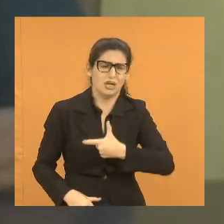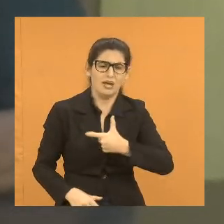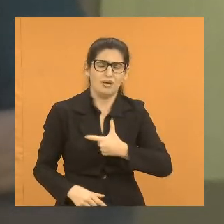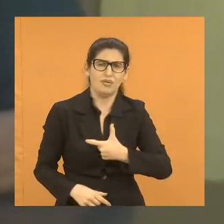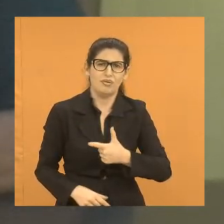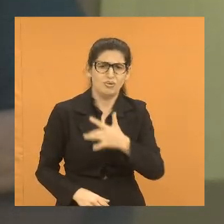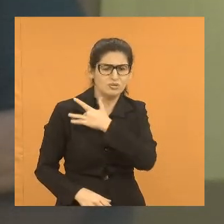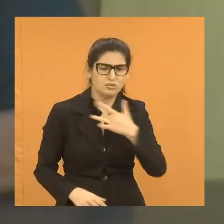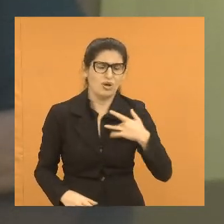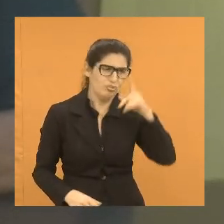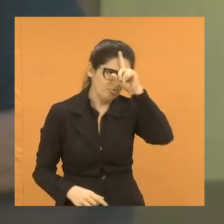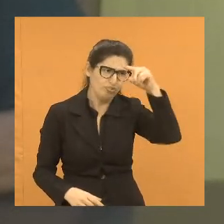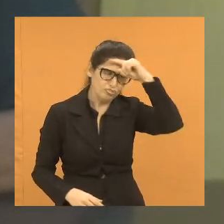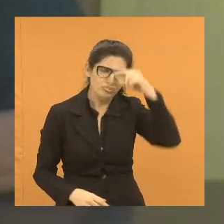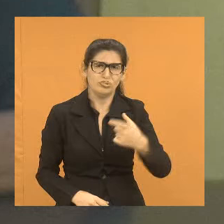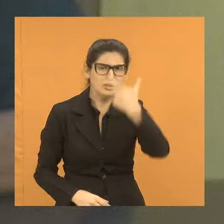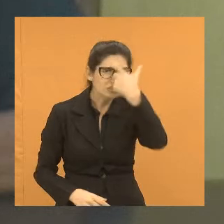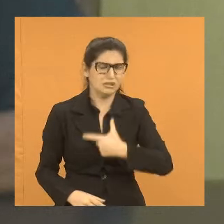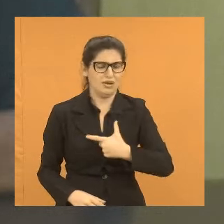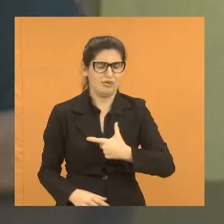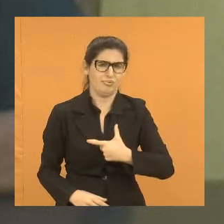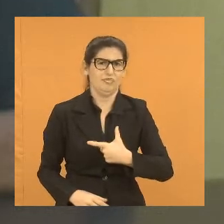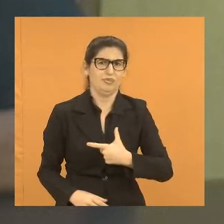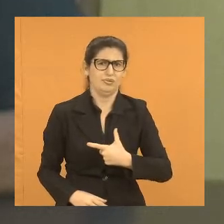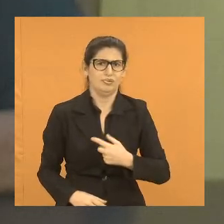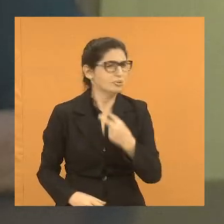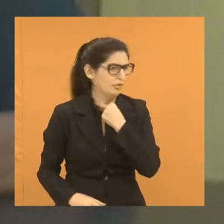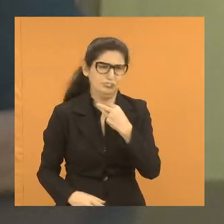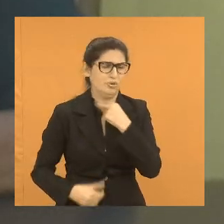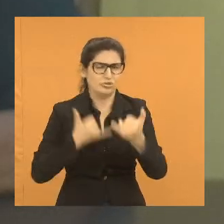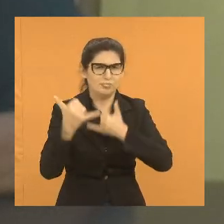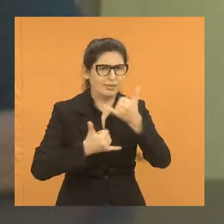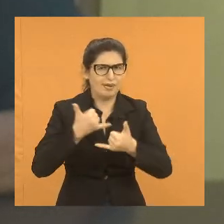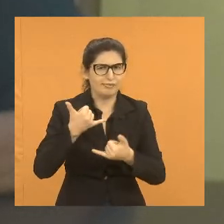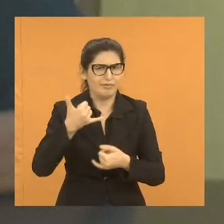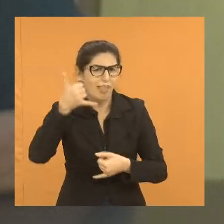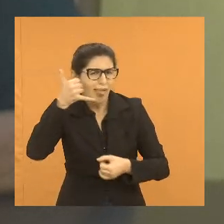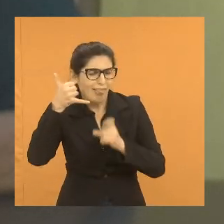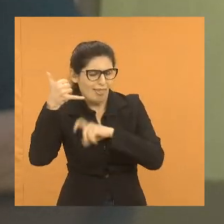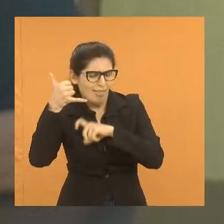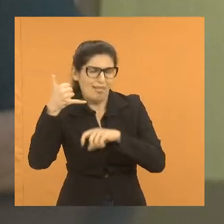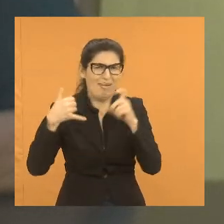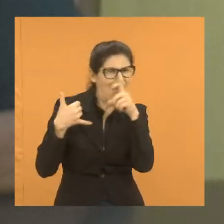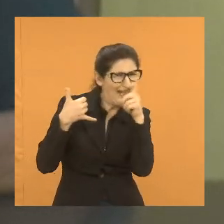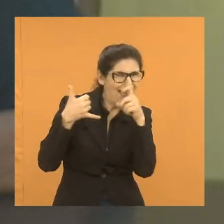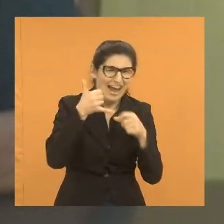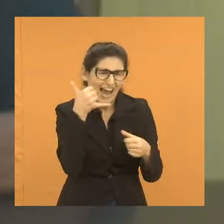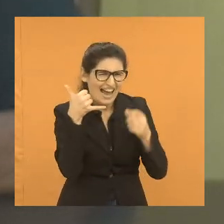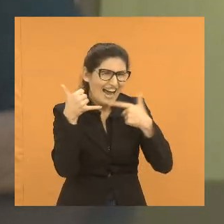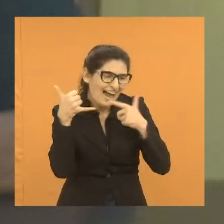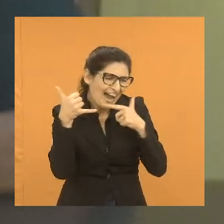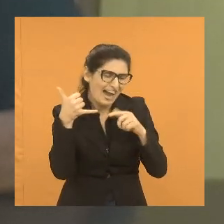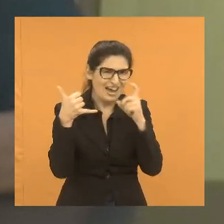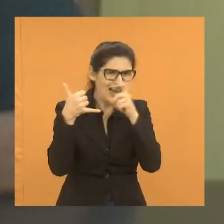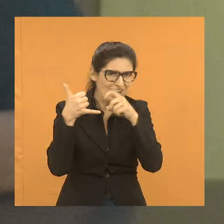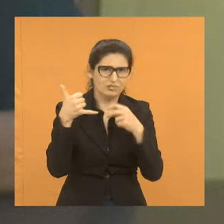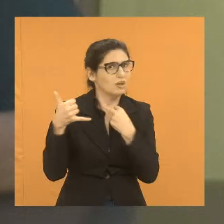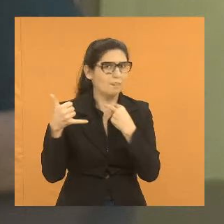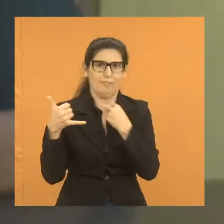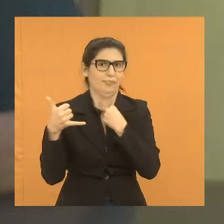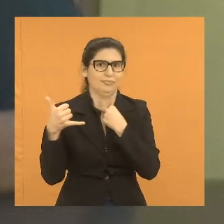nosso município. Né? A gente sempre está comentando nas prestações de serviço, porque são coisas que